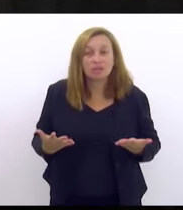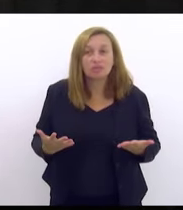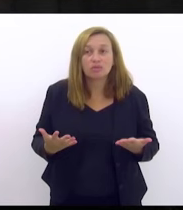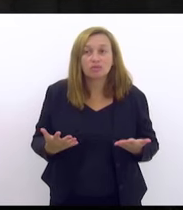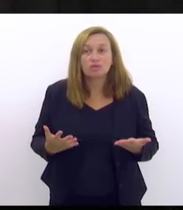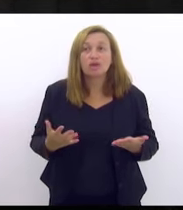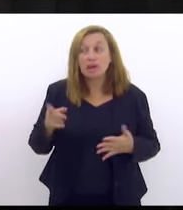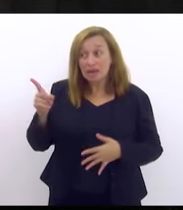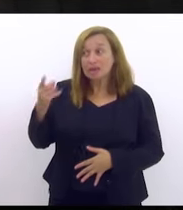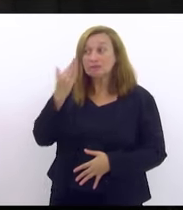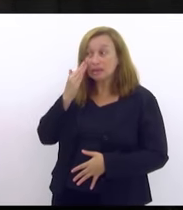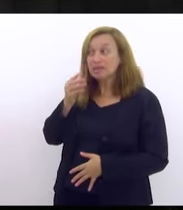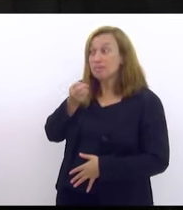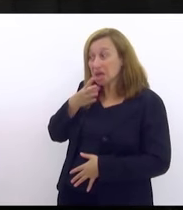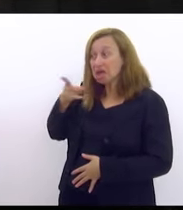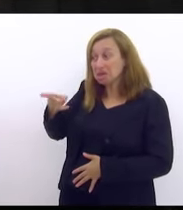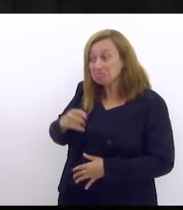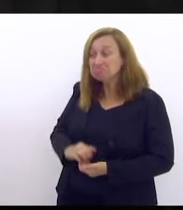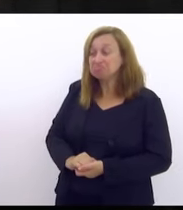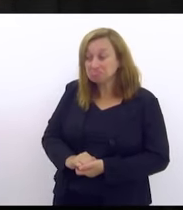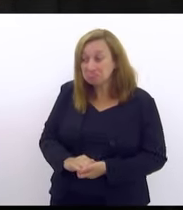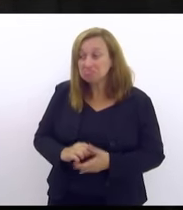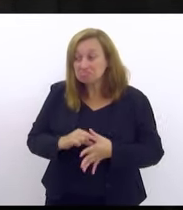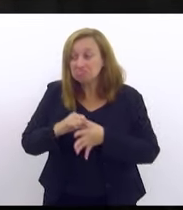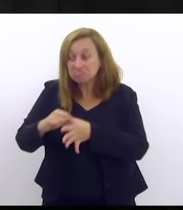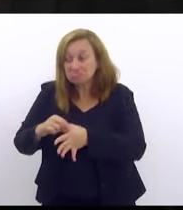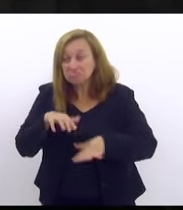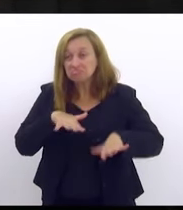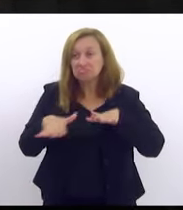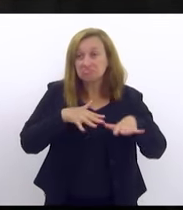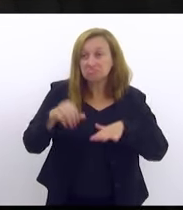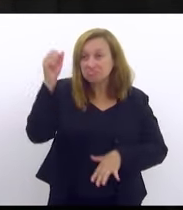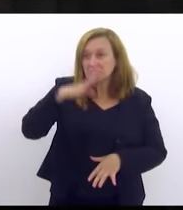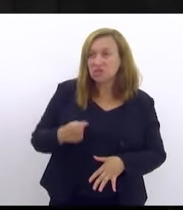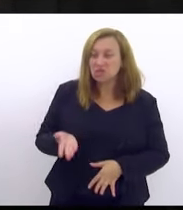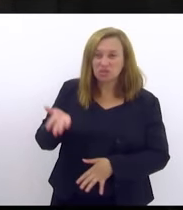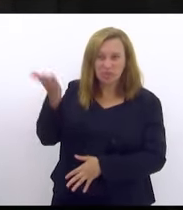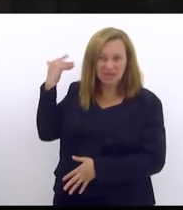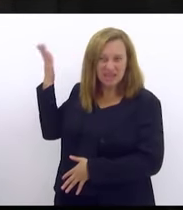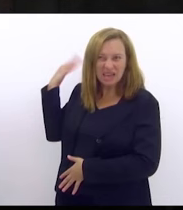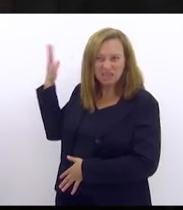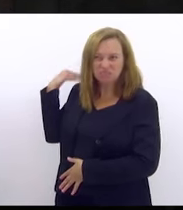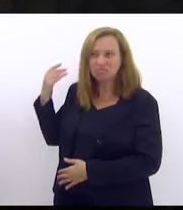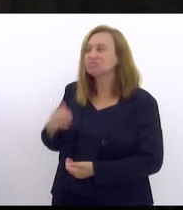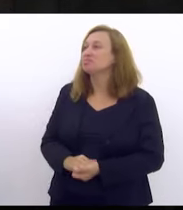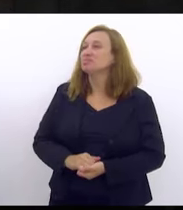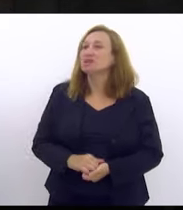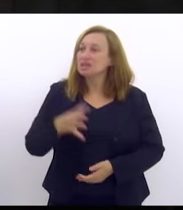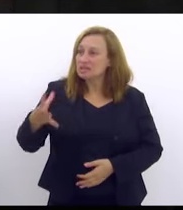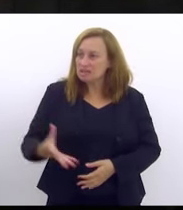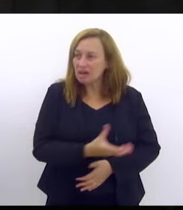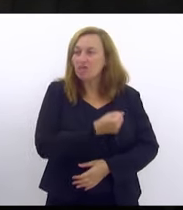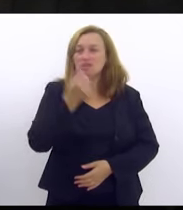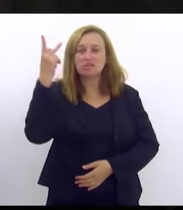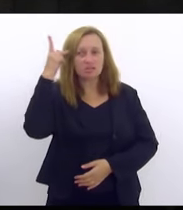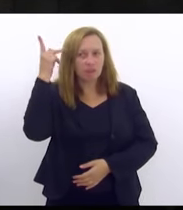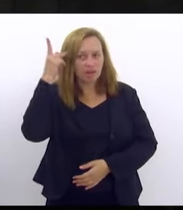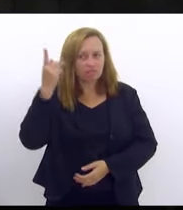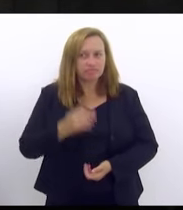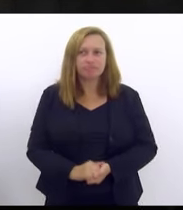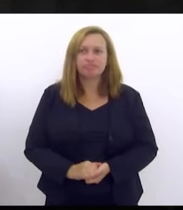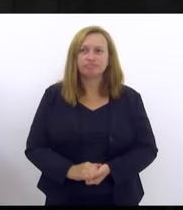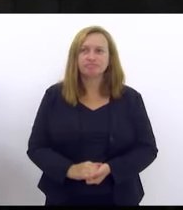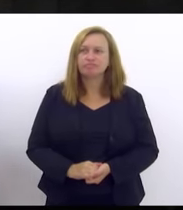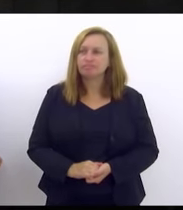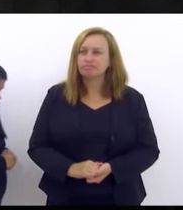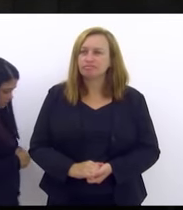ele entende bem, ele liderou esse movimento no Brasil. E, naquela época, salvou São Paulo. Então, o